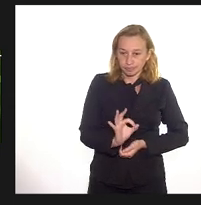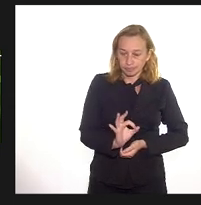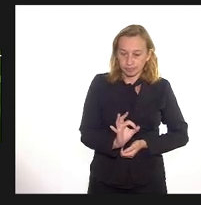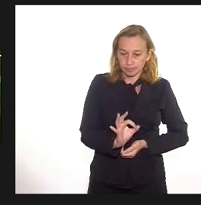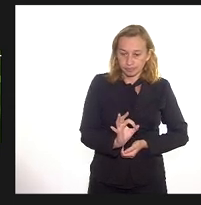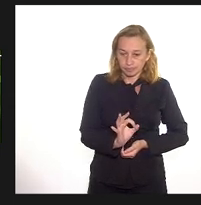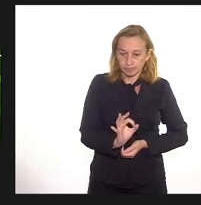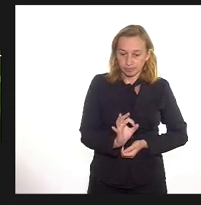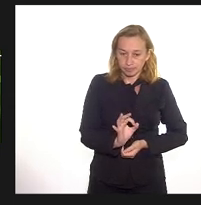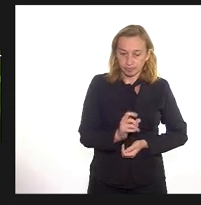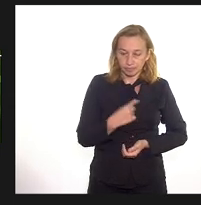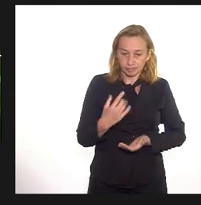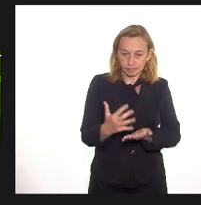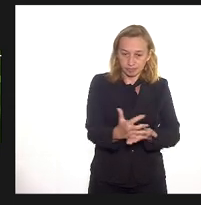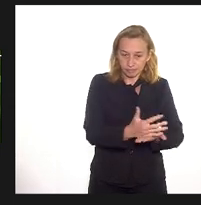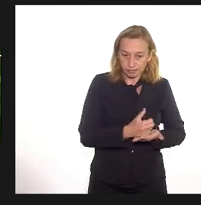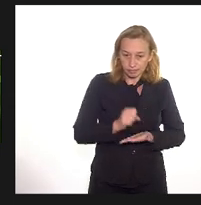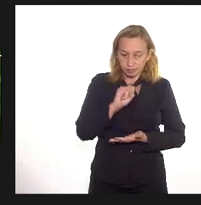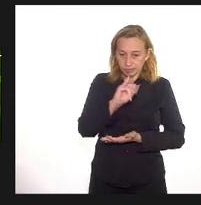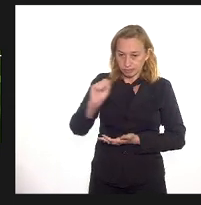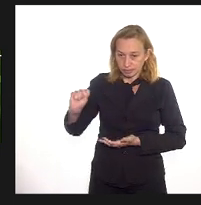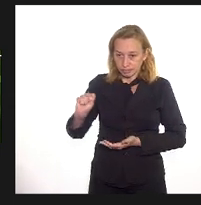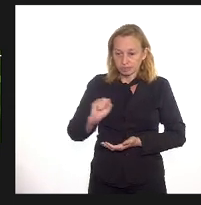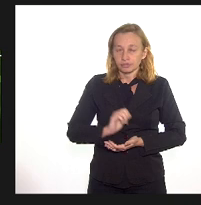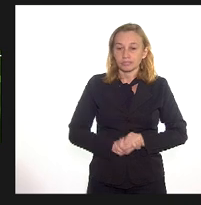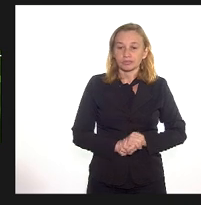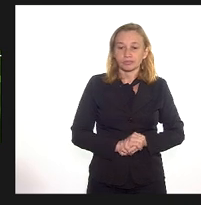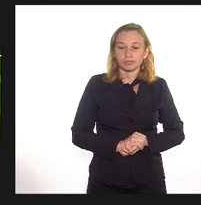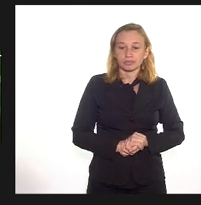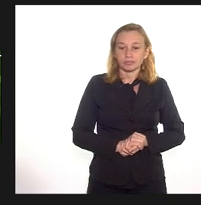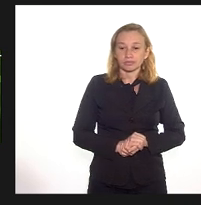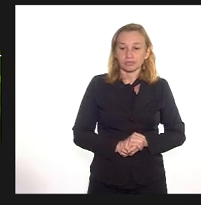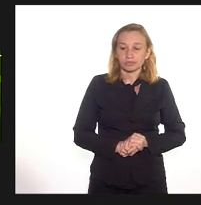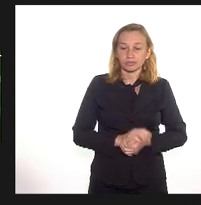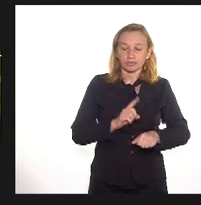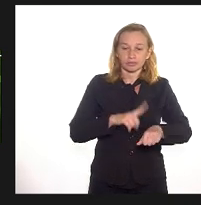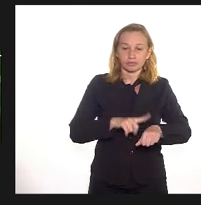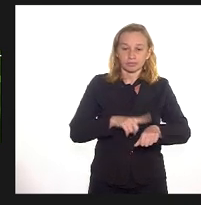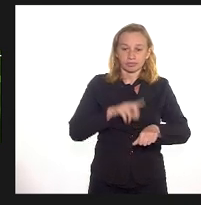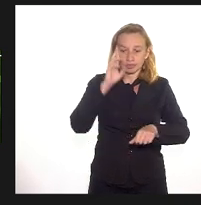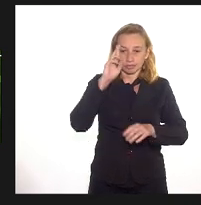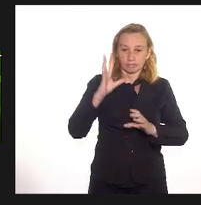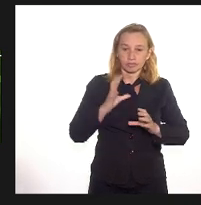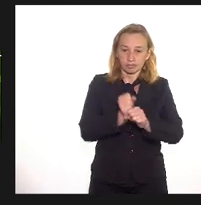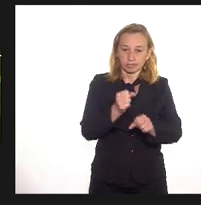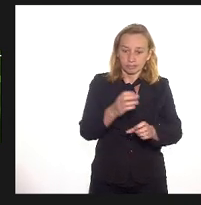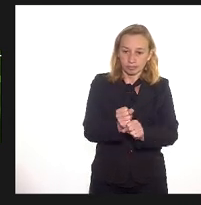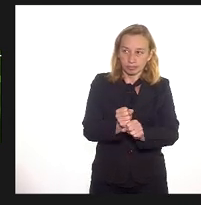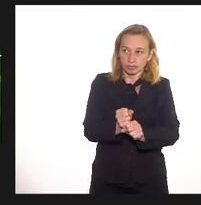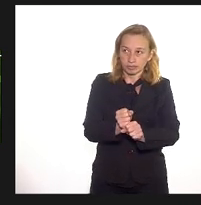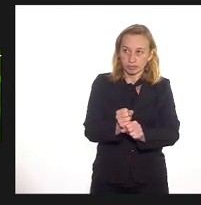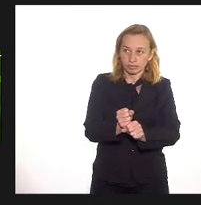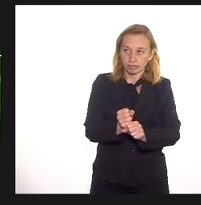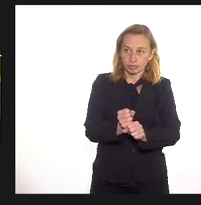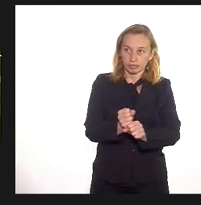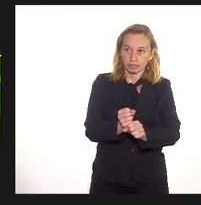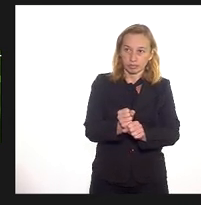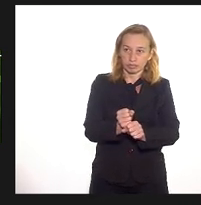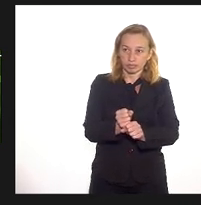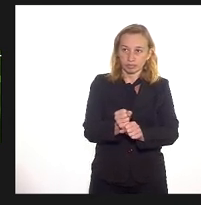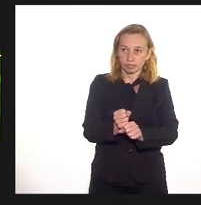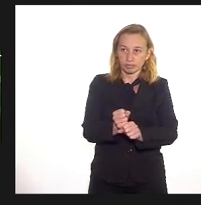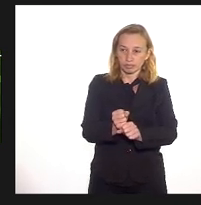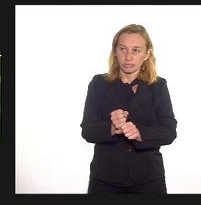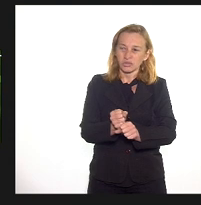gente recolhe de ICMS, no momento que o senhor calcula a depreciação,